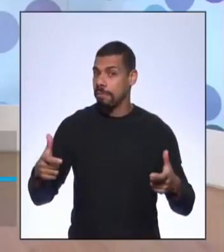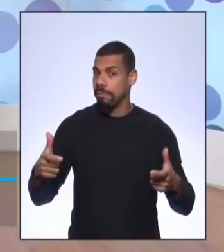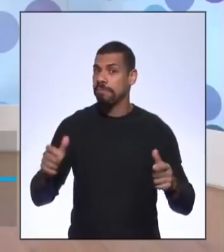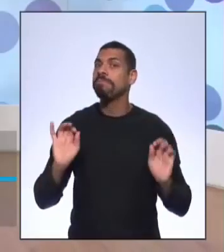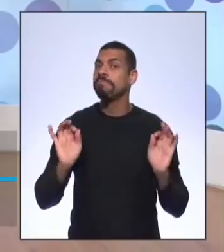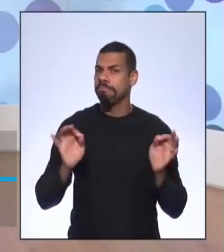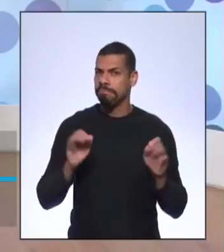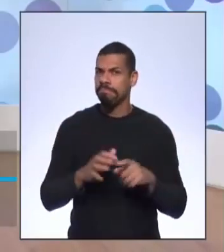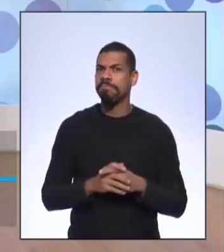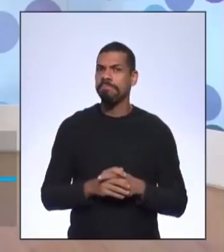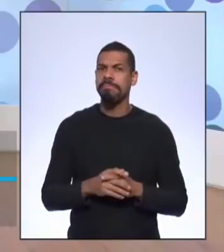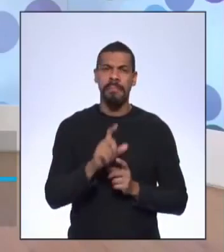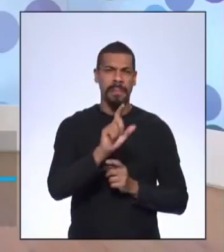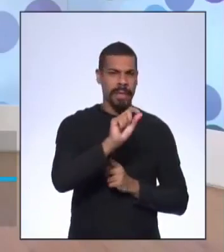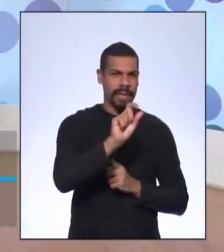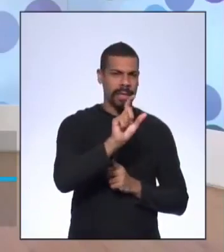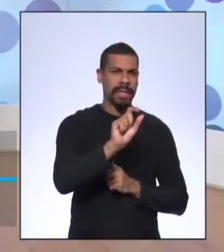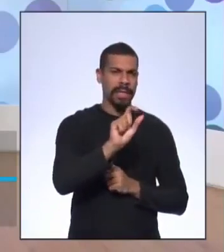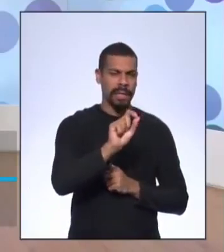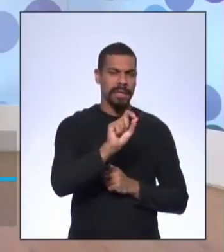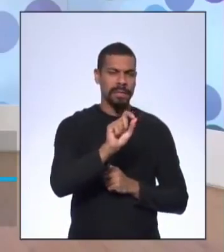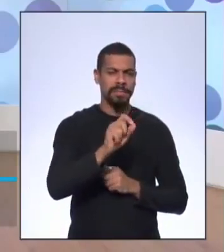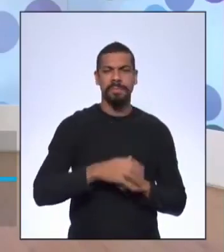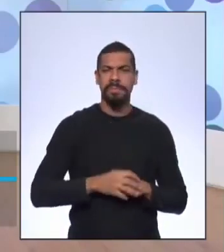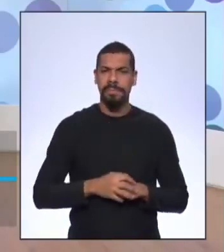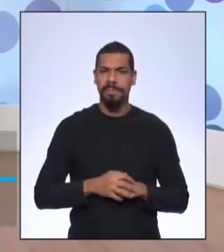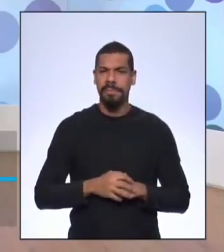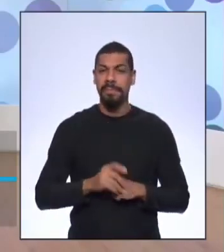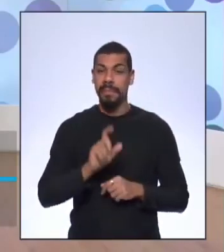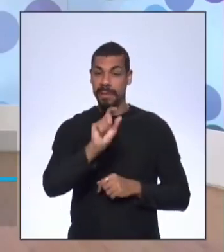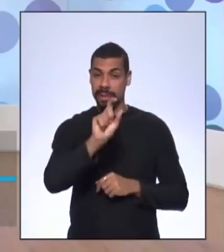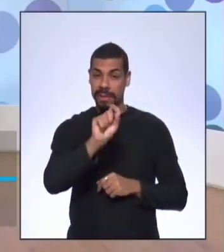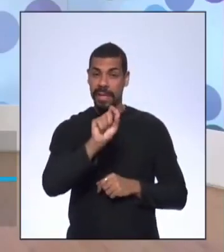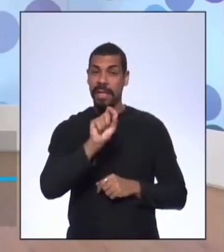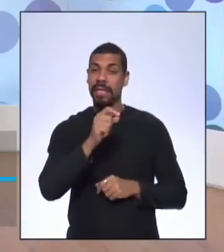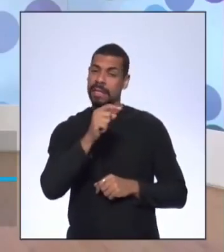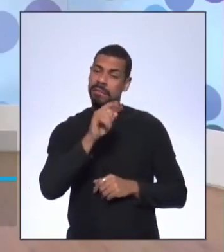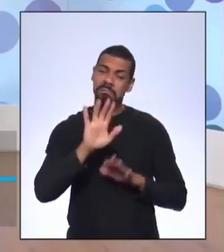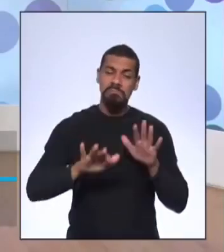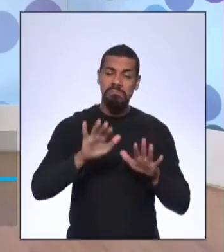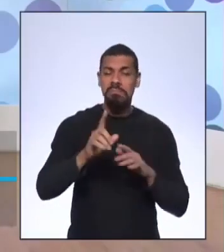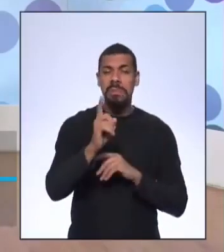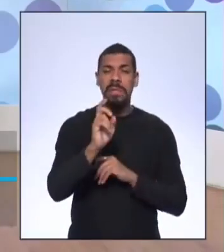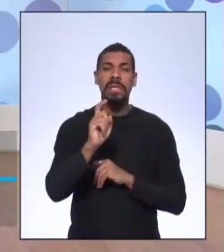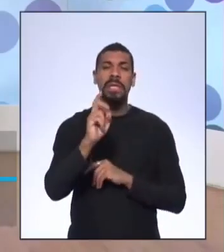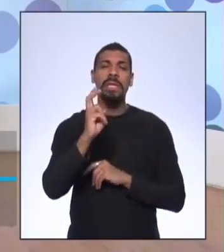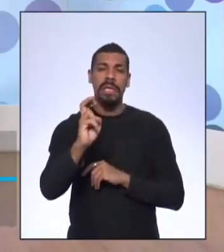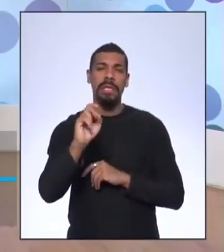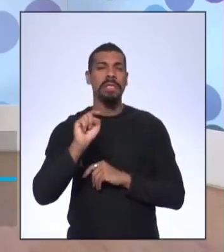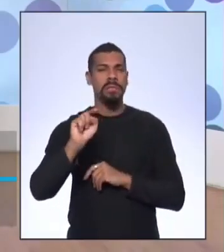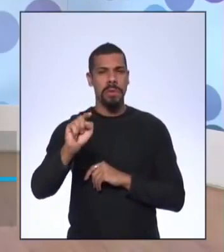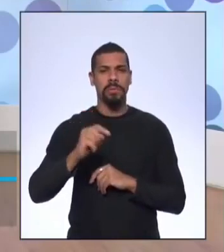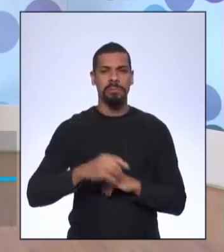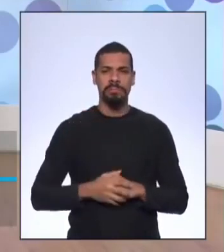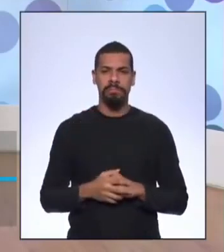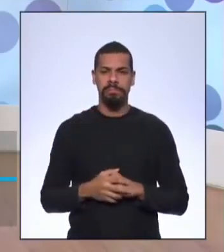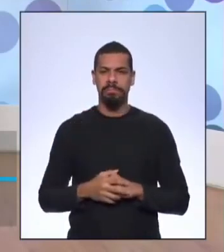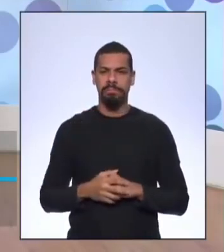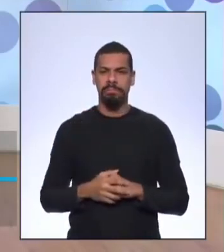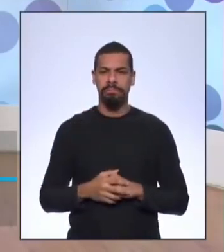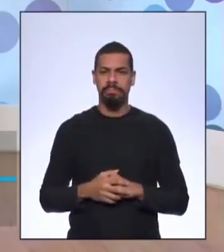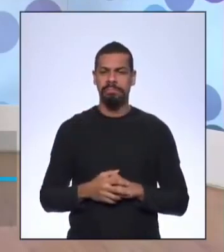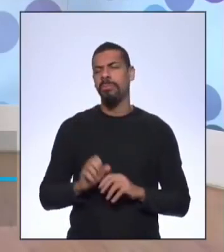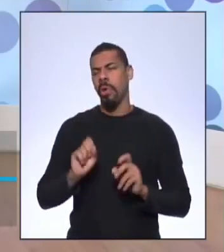relação entre 10 e 5.000. Mas eu acho que do jeito que você representou aí, tudo bem, eu não esqueci